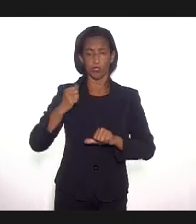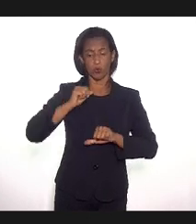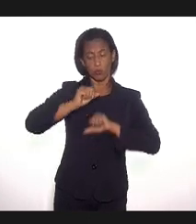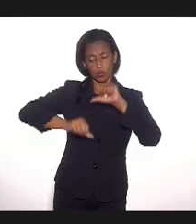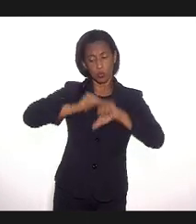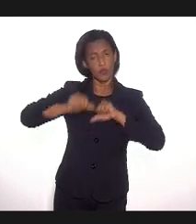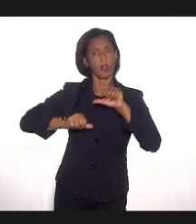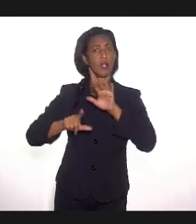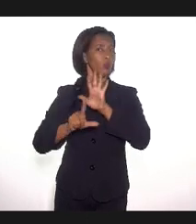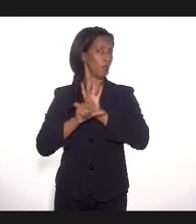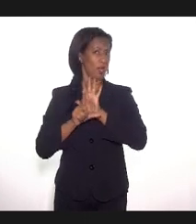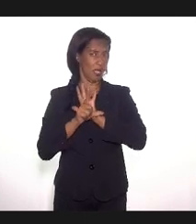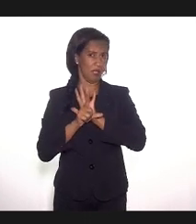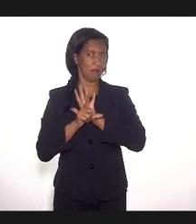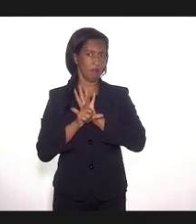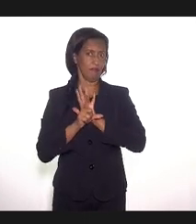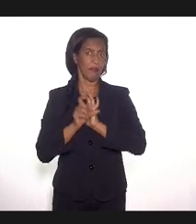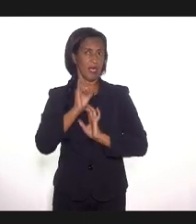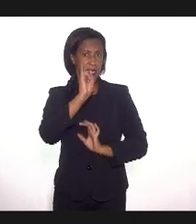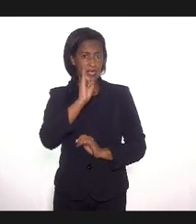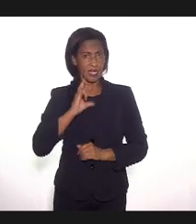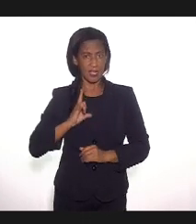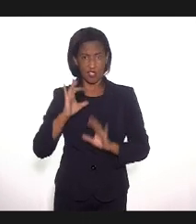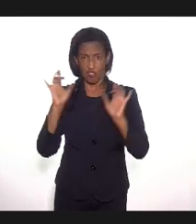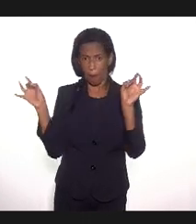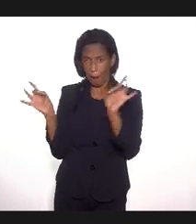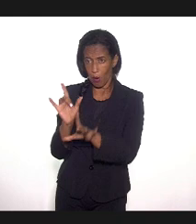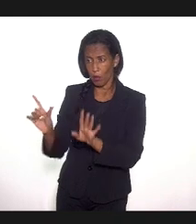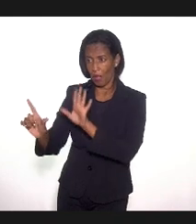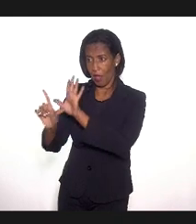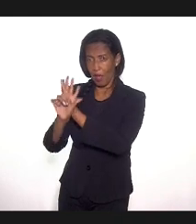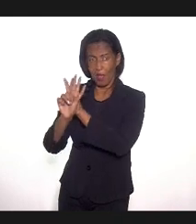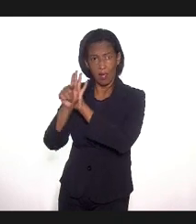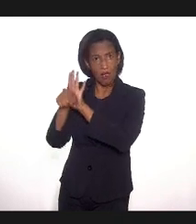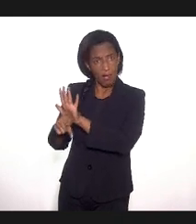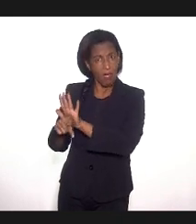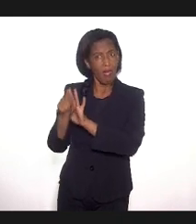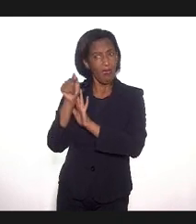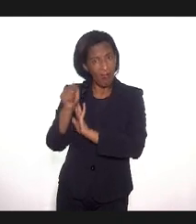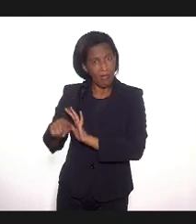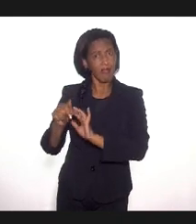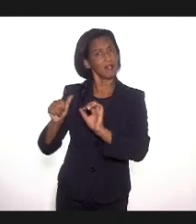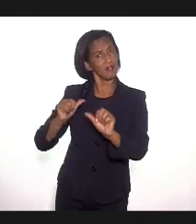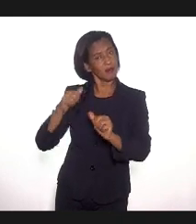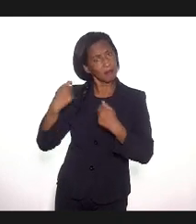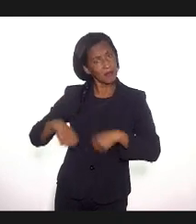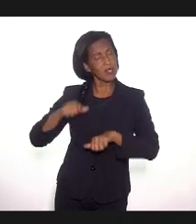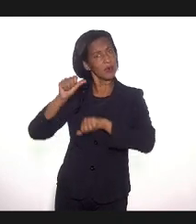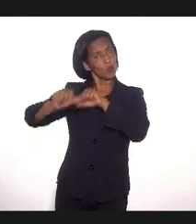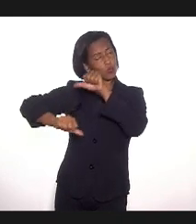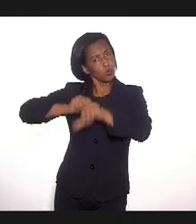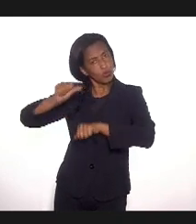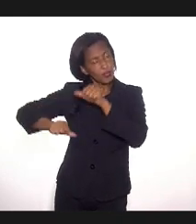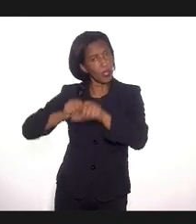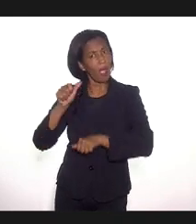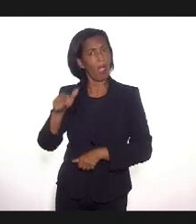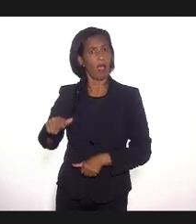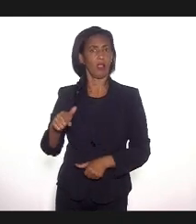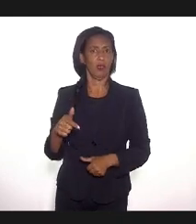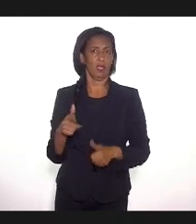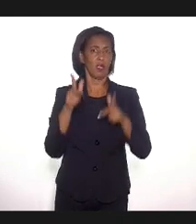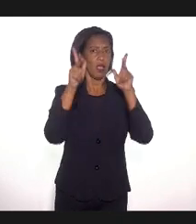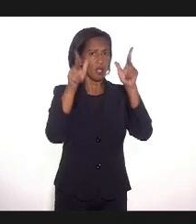leis. Se existe uma lei em vigor, é essa lei que deve ser modificada, como o